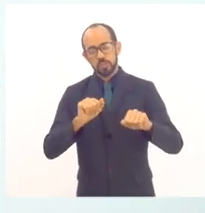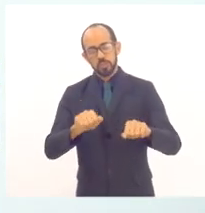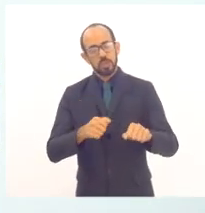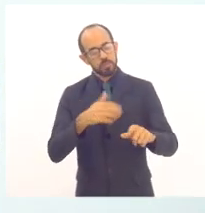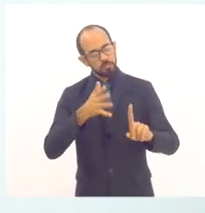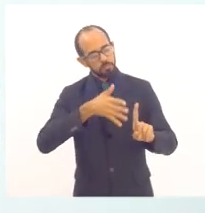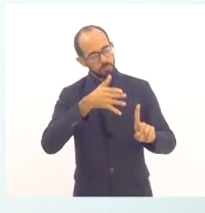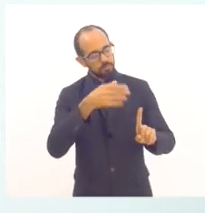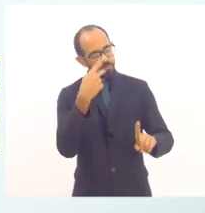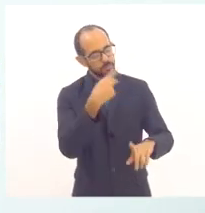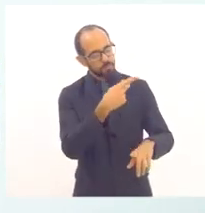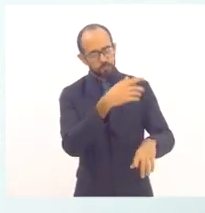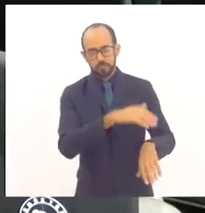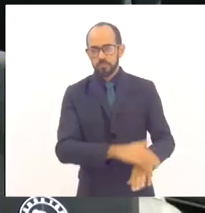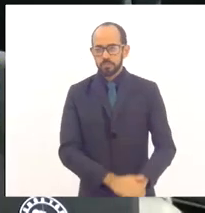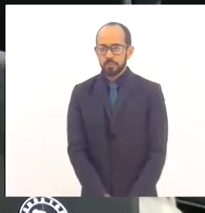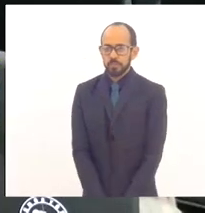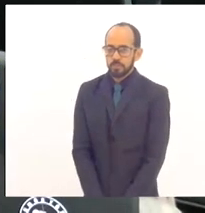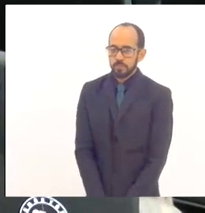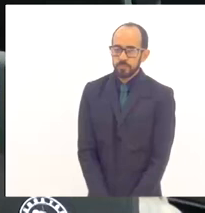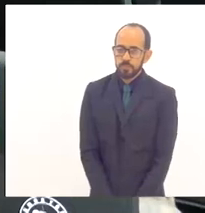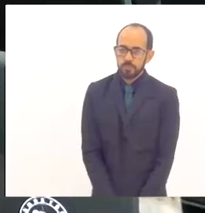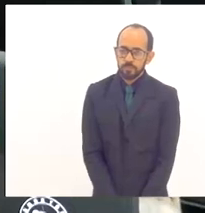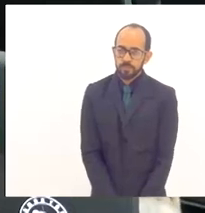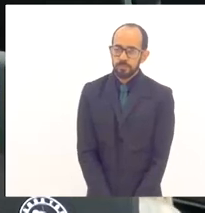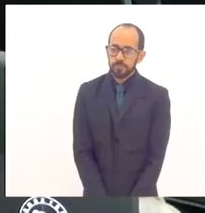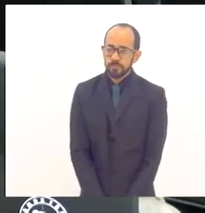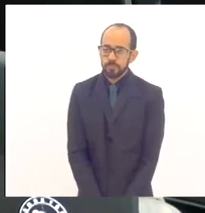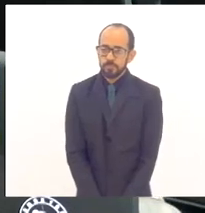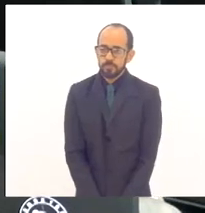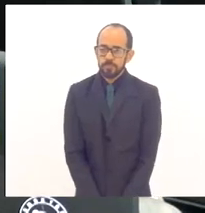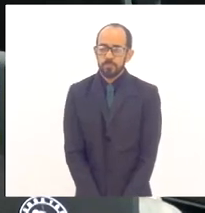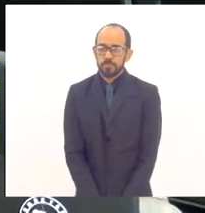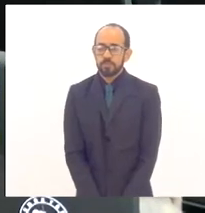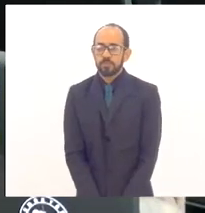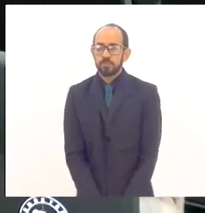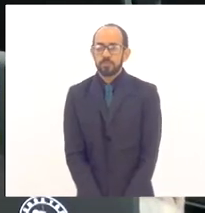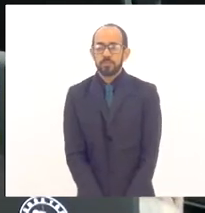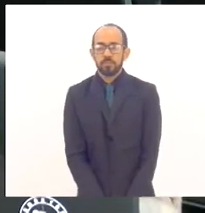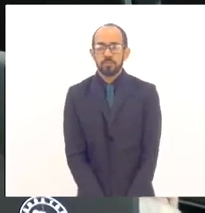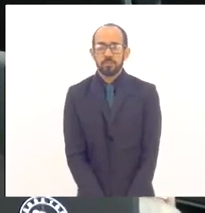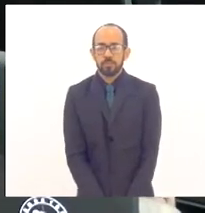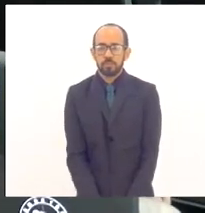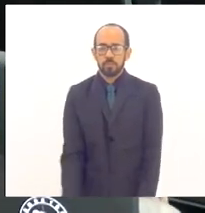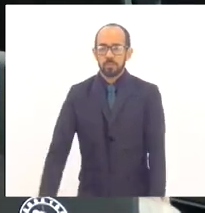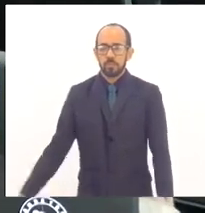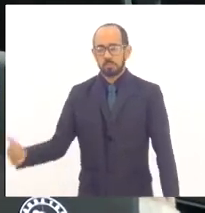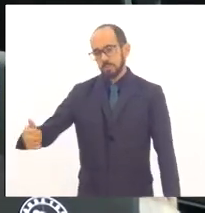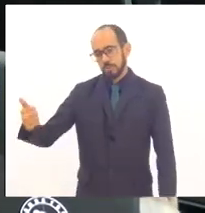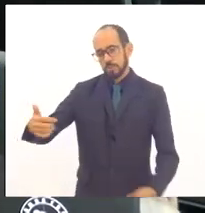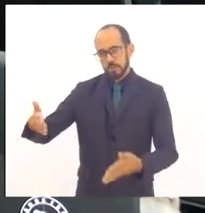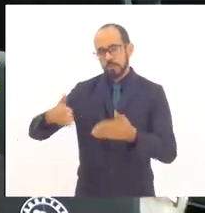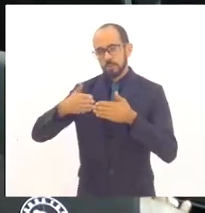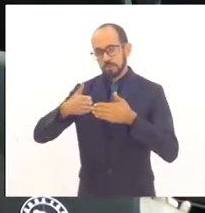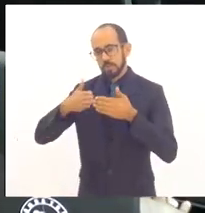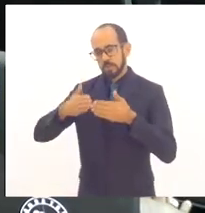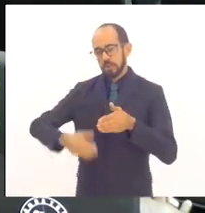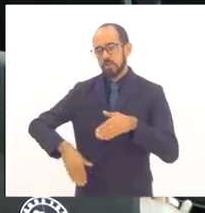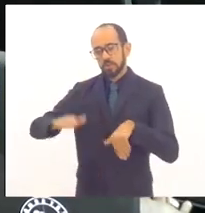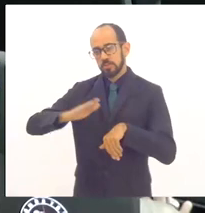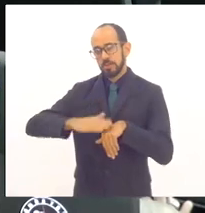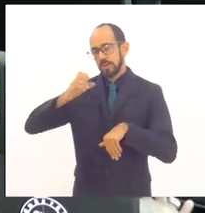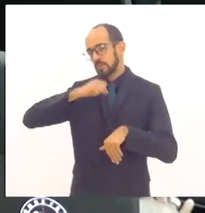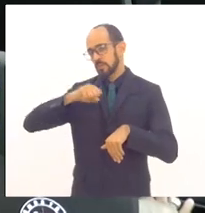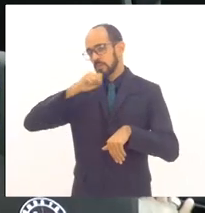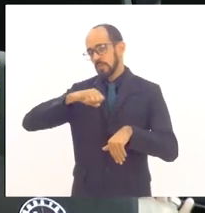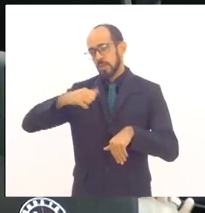é completamente sua. Está saindo bem aí? Primeiro, eu quero pedir licença às mais velhas, aos mais velhos